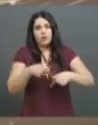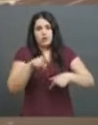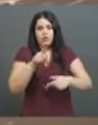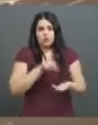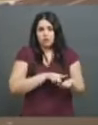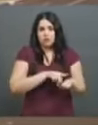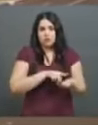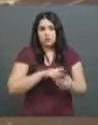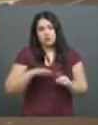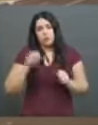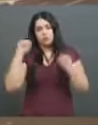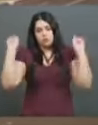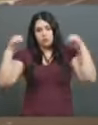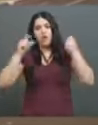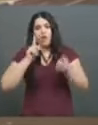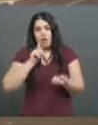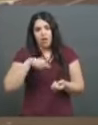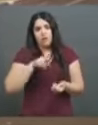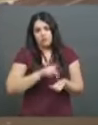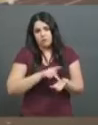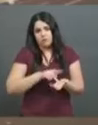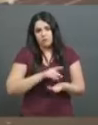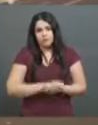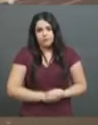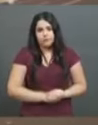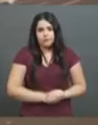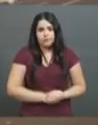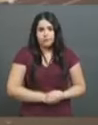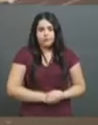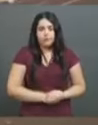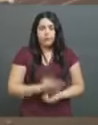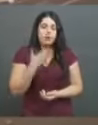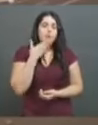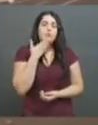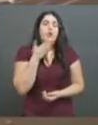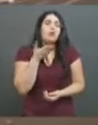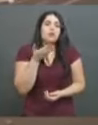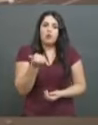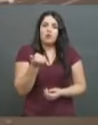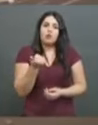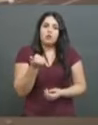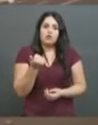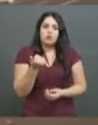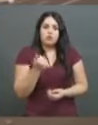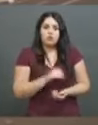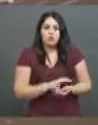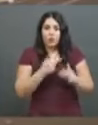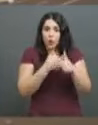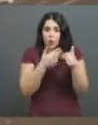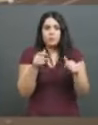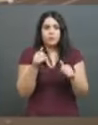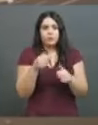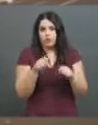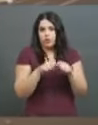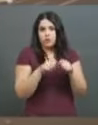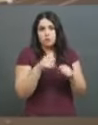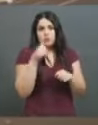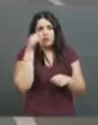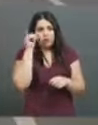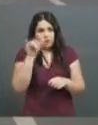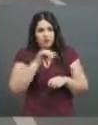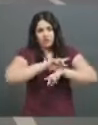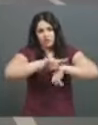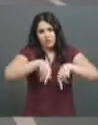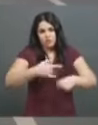e o exercício físico é uma delas. É a melhor forma, a melhor ferramenta para prevenir várias e várias